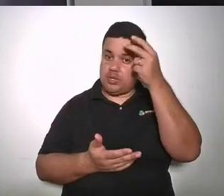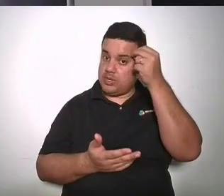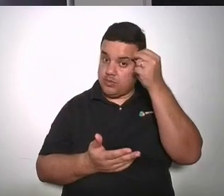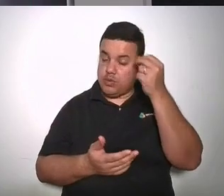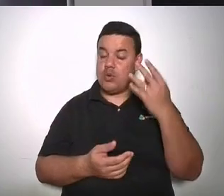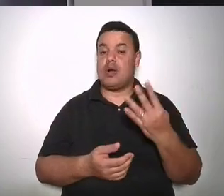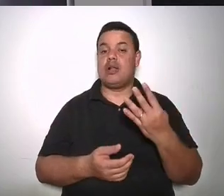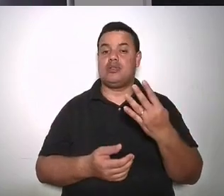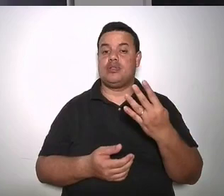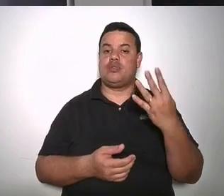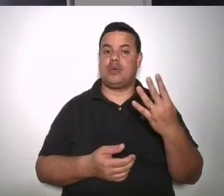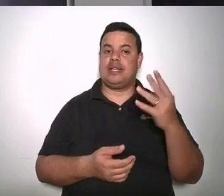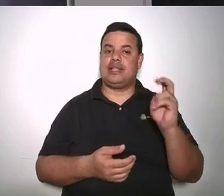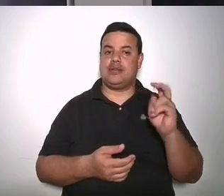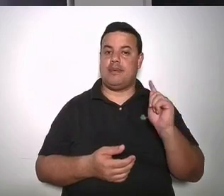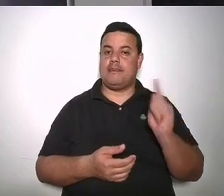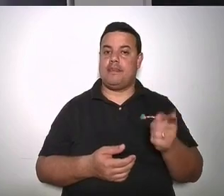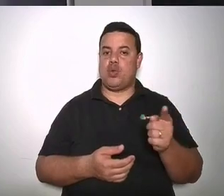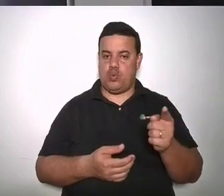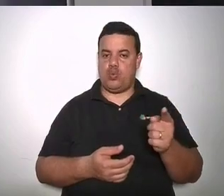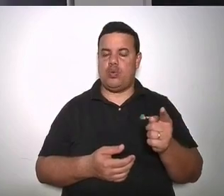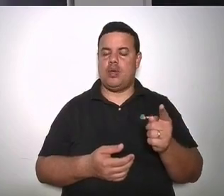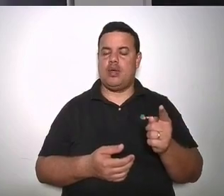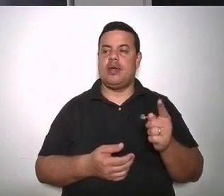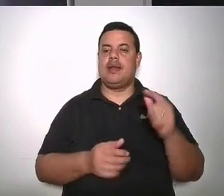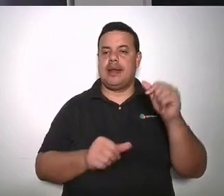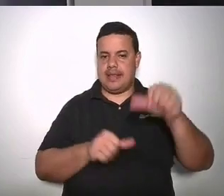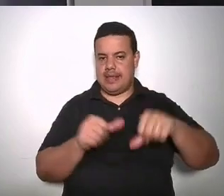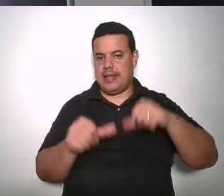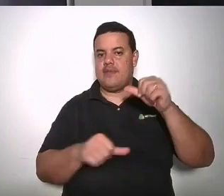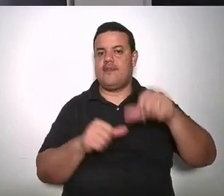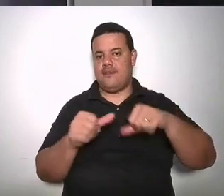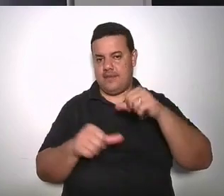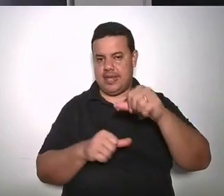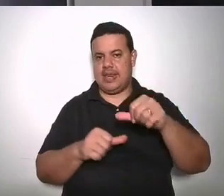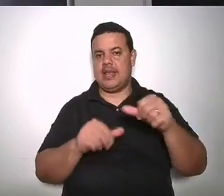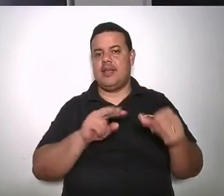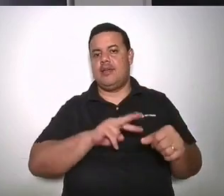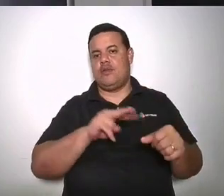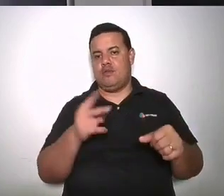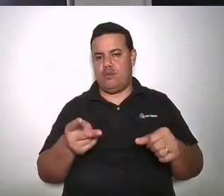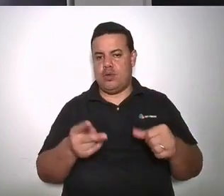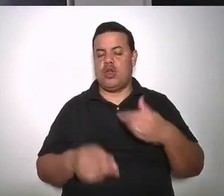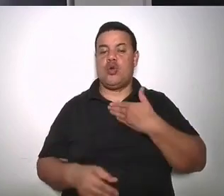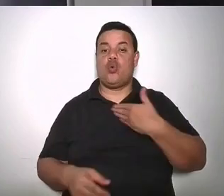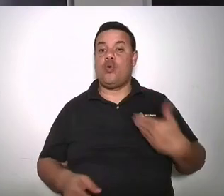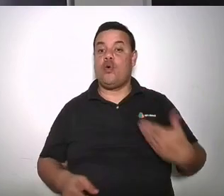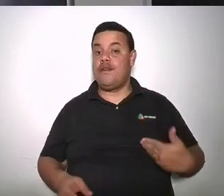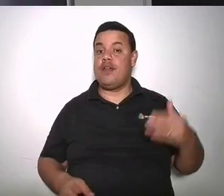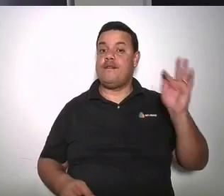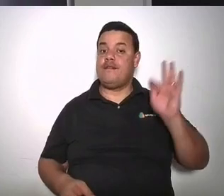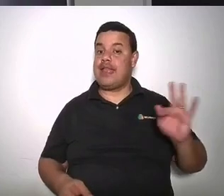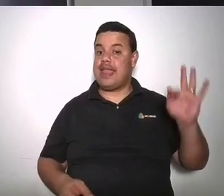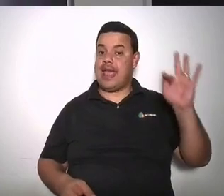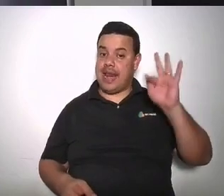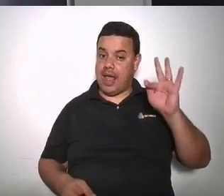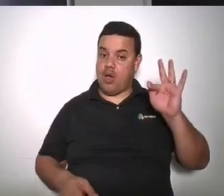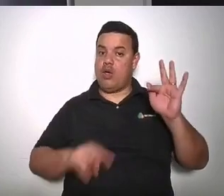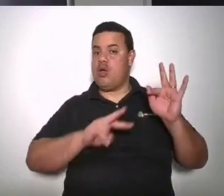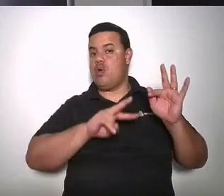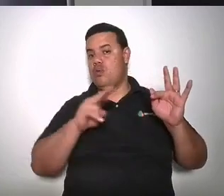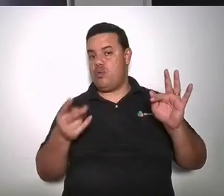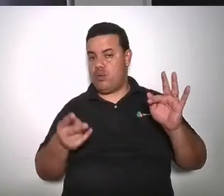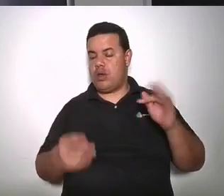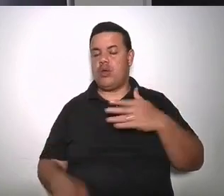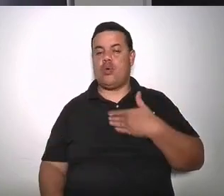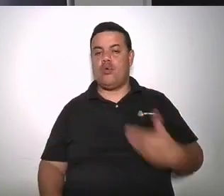R$445.000. Nas transferências correntes, que são as transferências do governo federal, do governo estadual e os